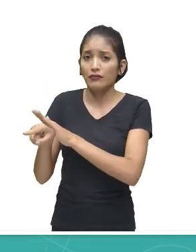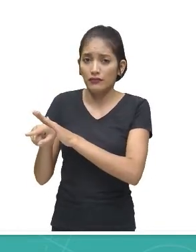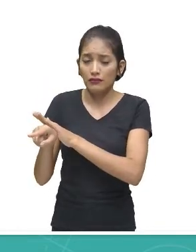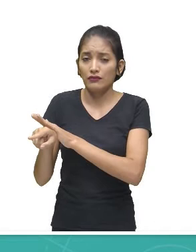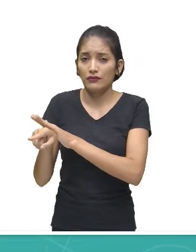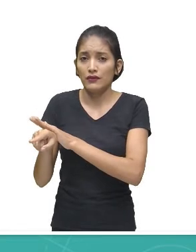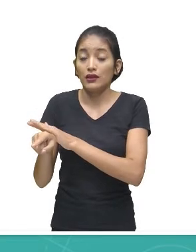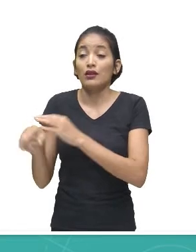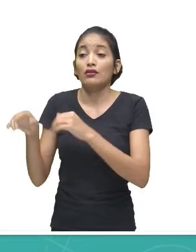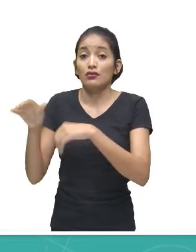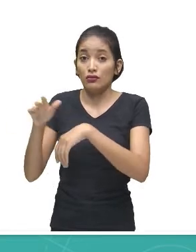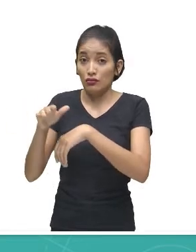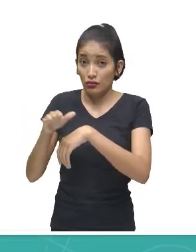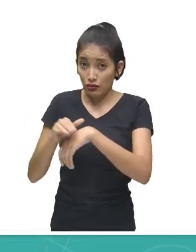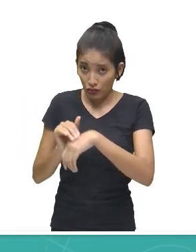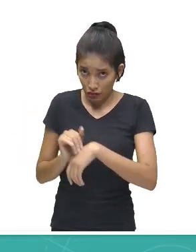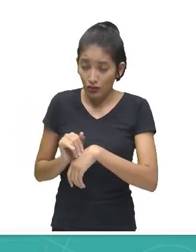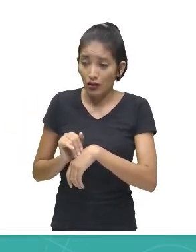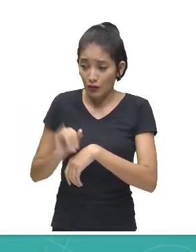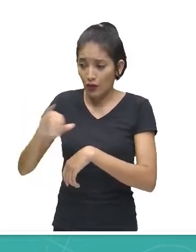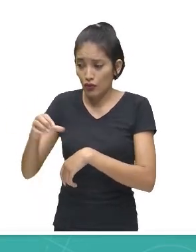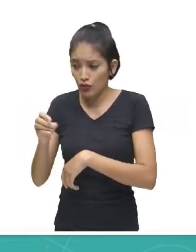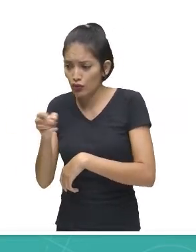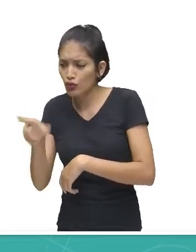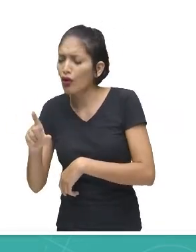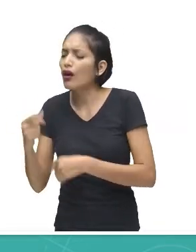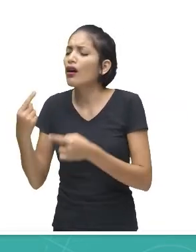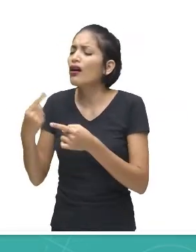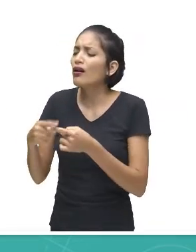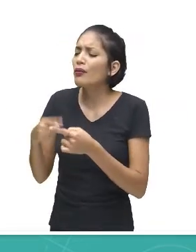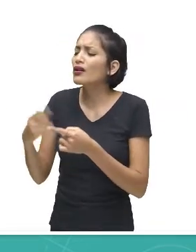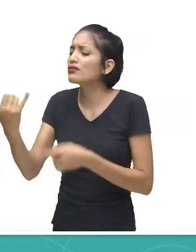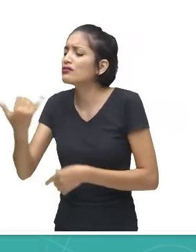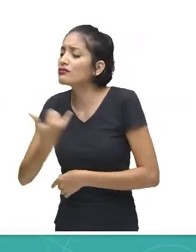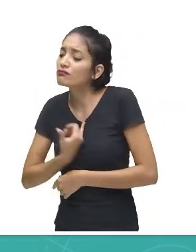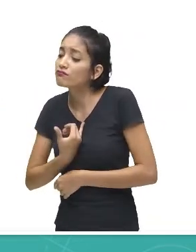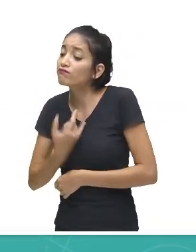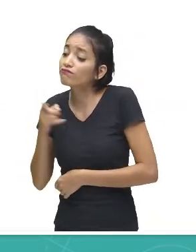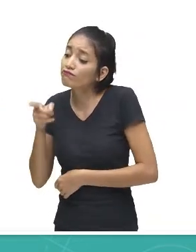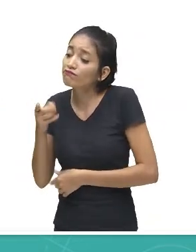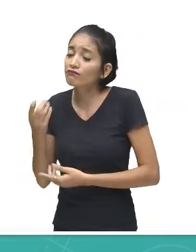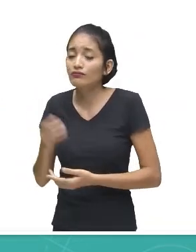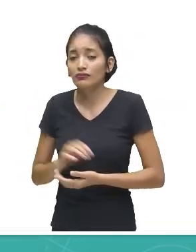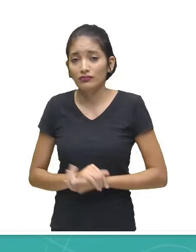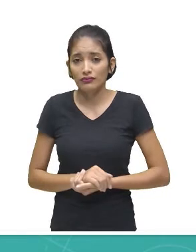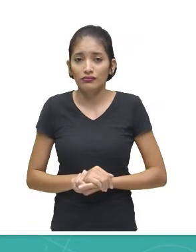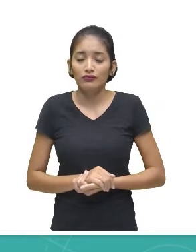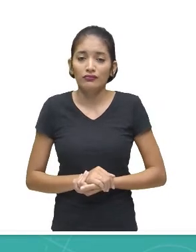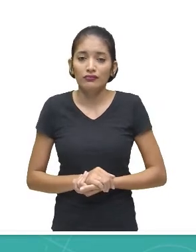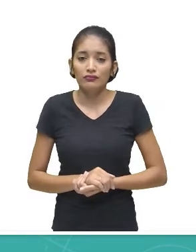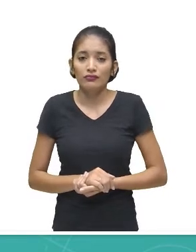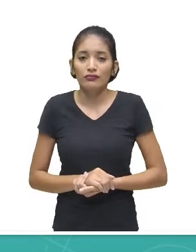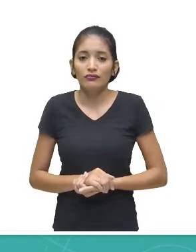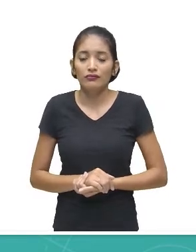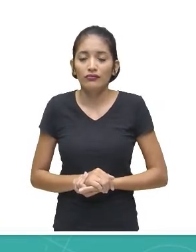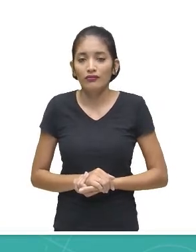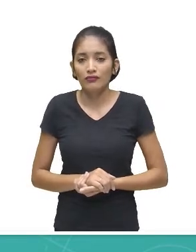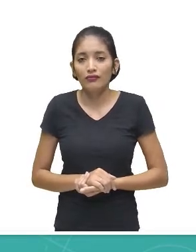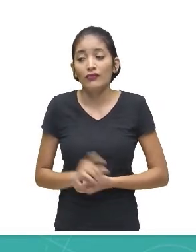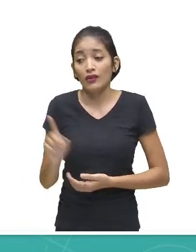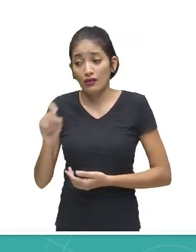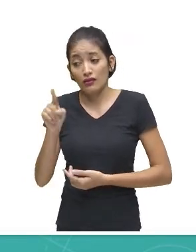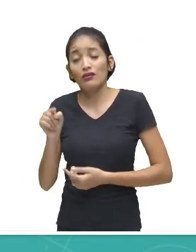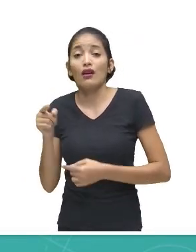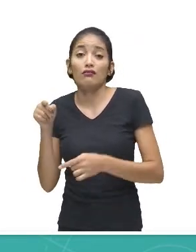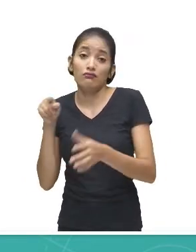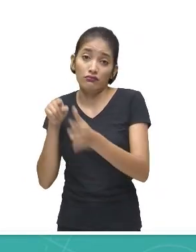faz o chamamento do Joãozinho, né? Por que me diz isso, Joãozinho? Aí, claro, entra a exclamação porque ele está indagando,